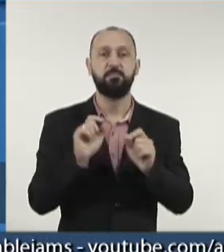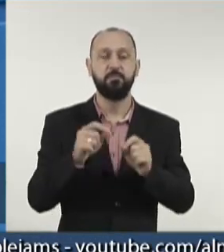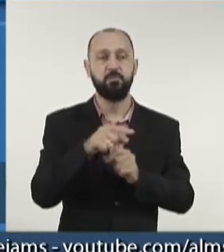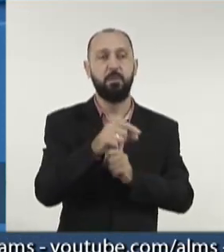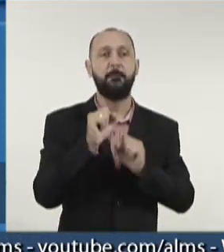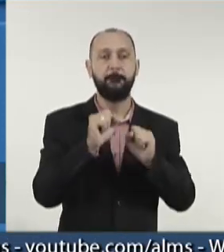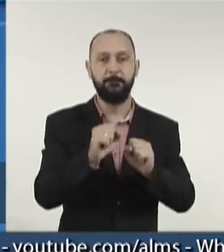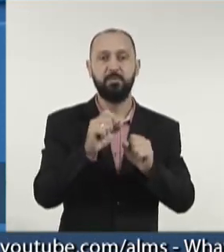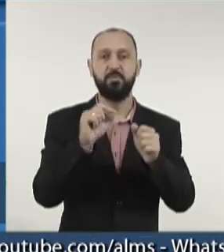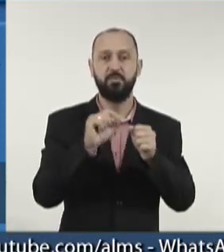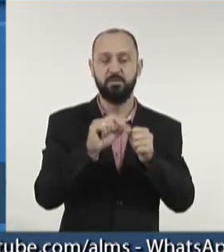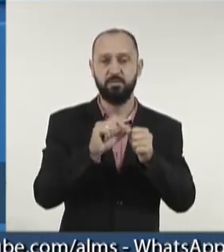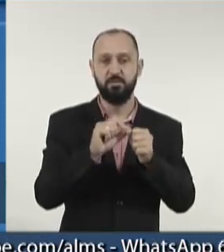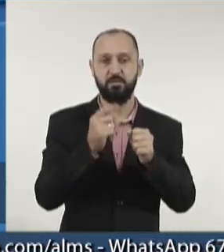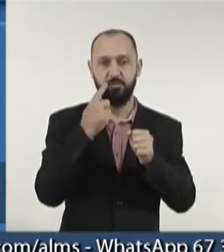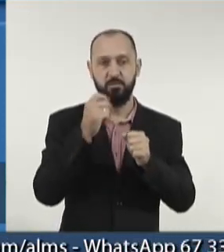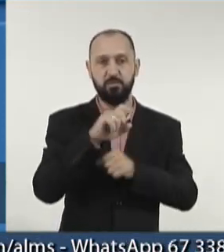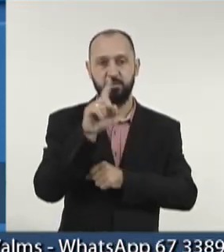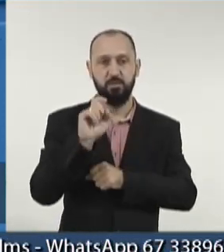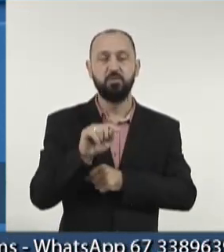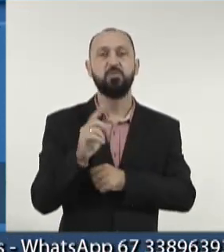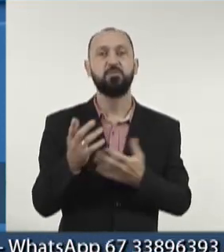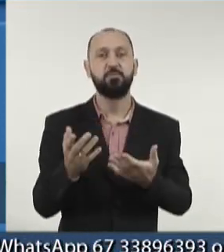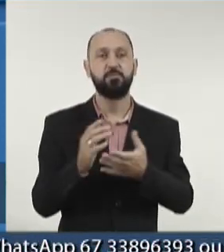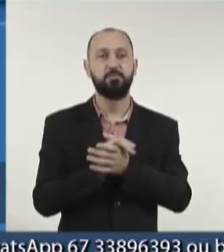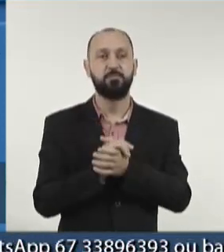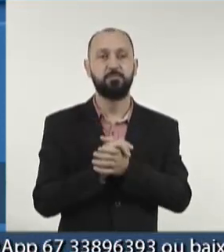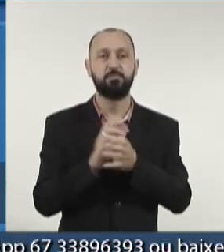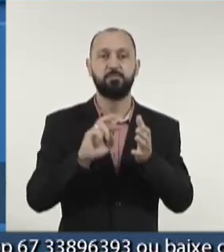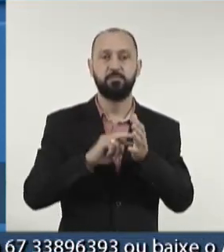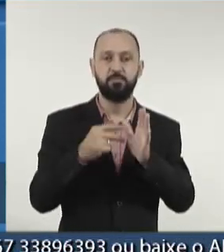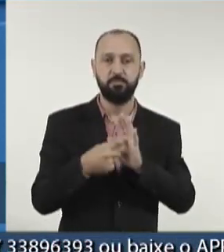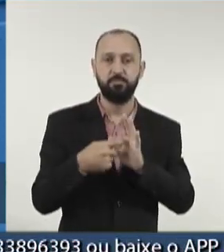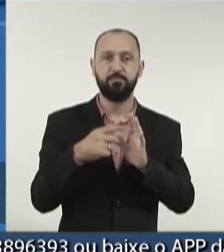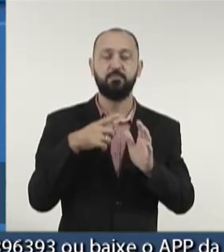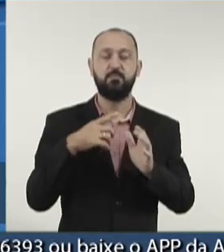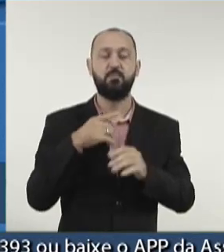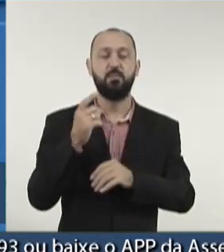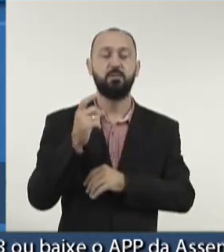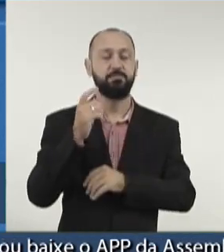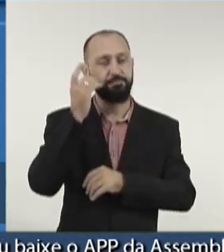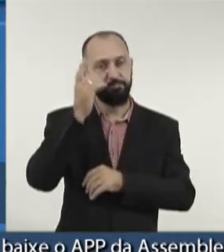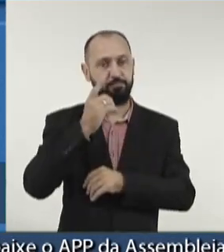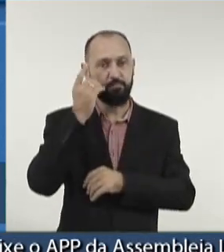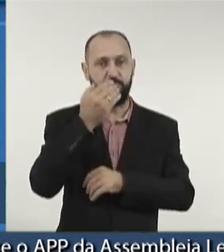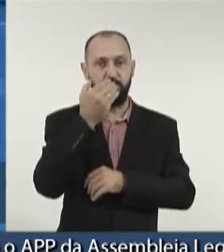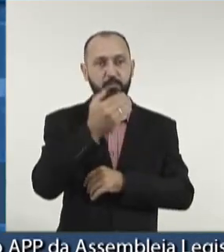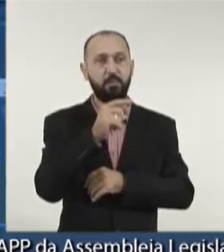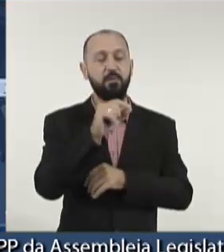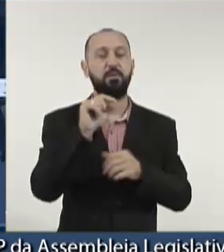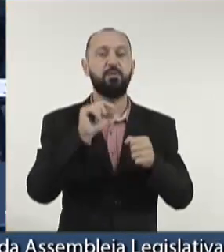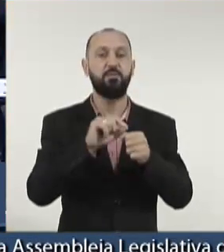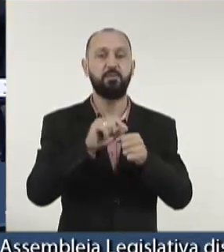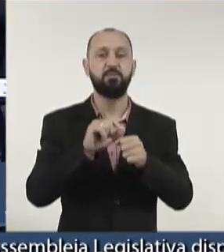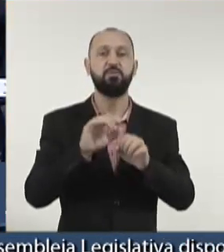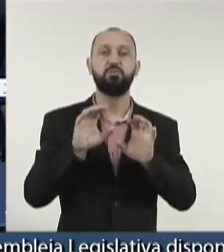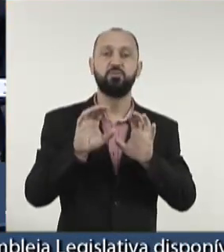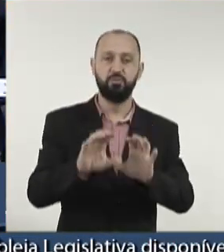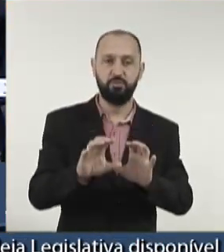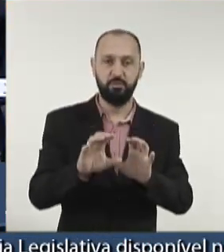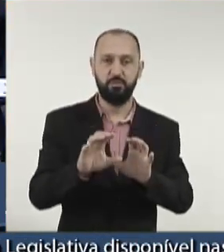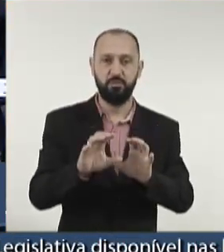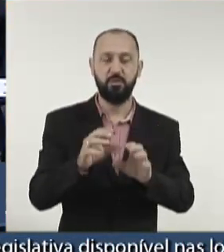também pode fazer esses questionamentos. Então, nesse sentido, nobre deputada, eu só peço para que a gente faça isso de